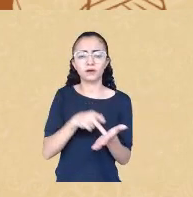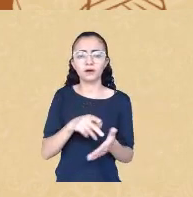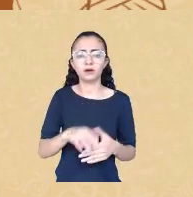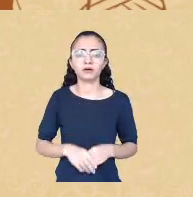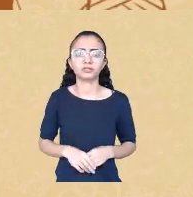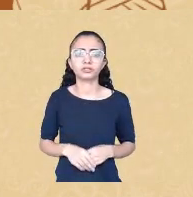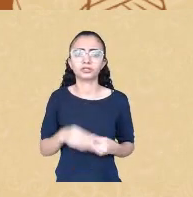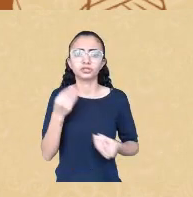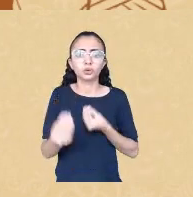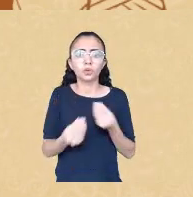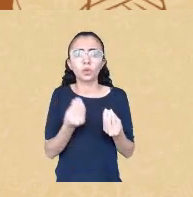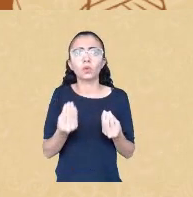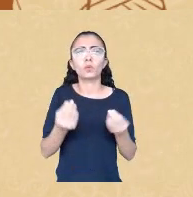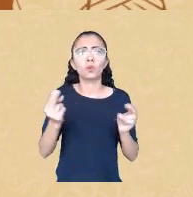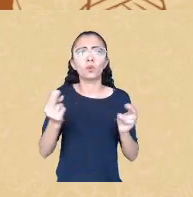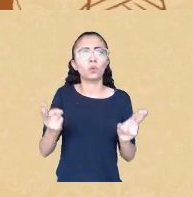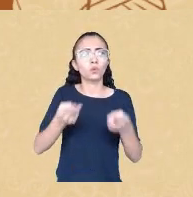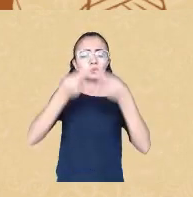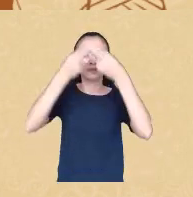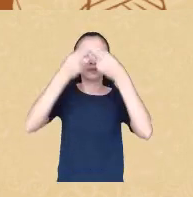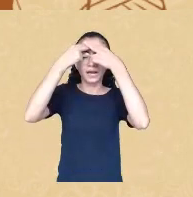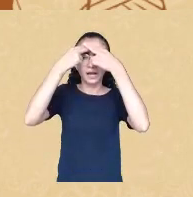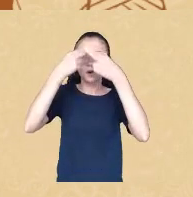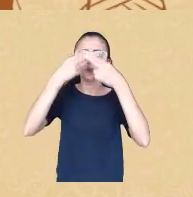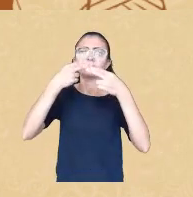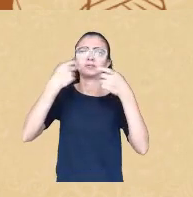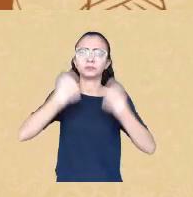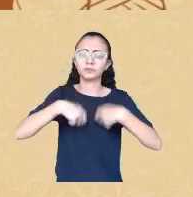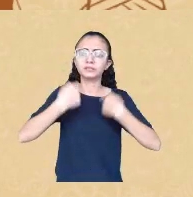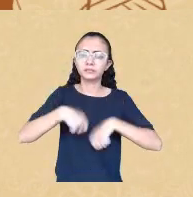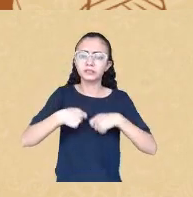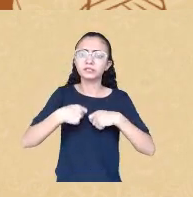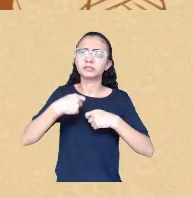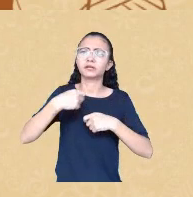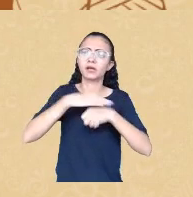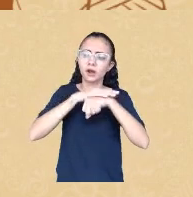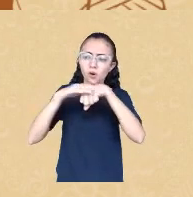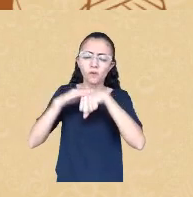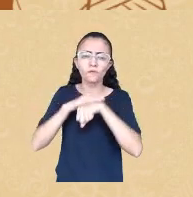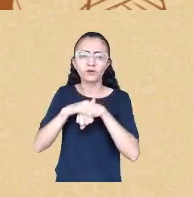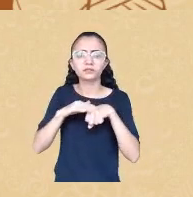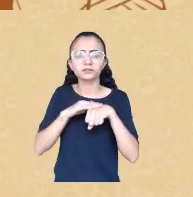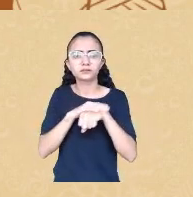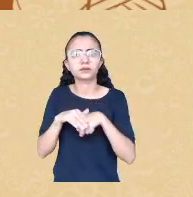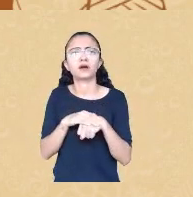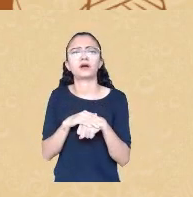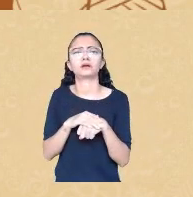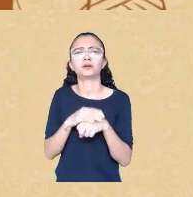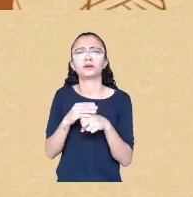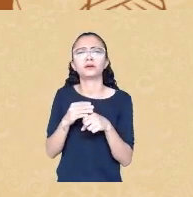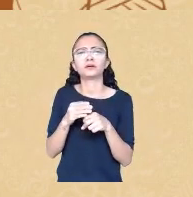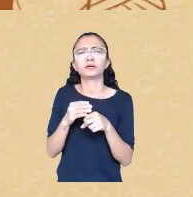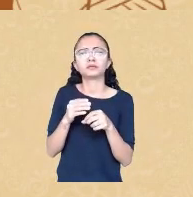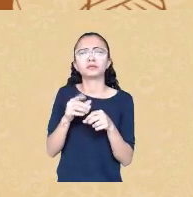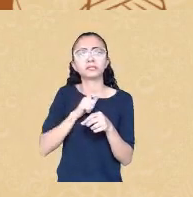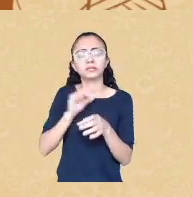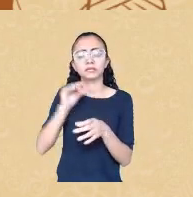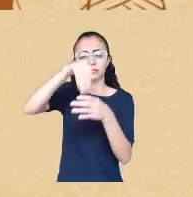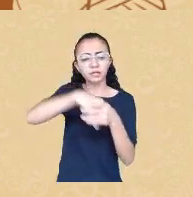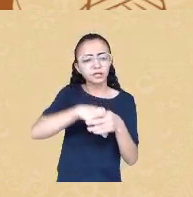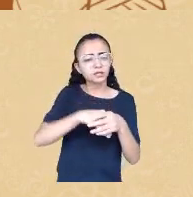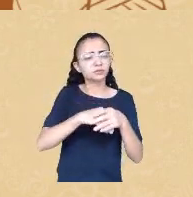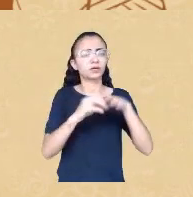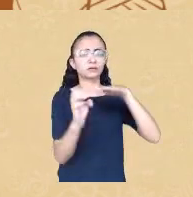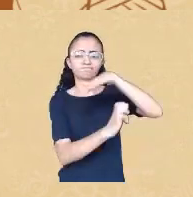o trauma para essas estruturas, para esses aparelhos do Estado. E os impedimentos